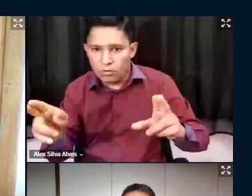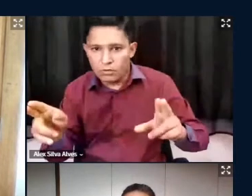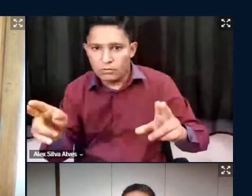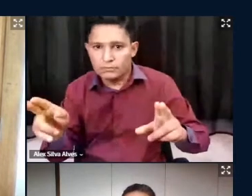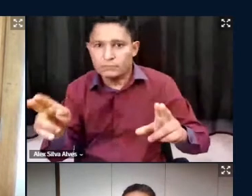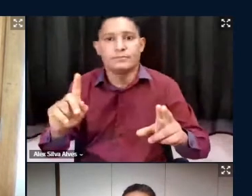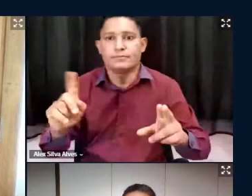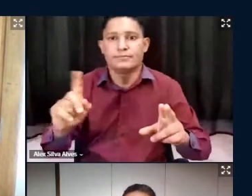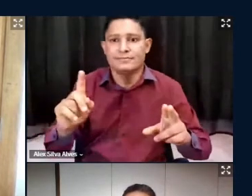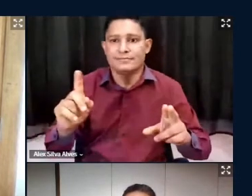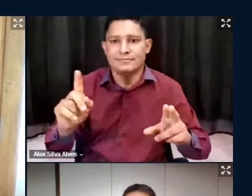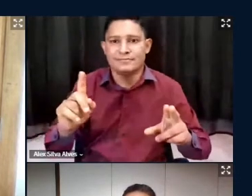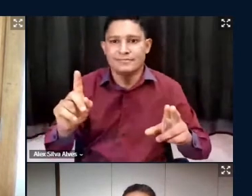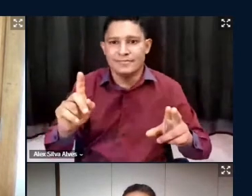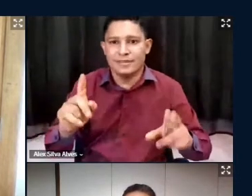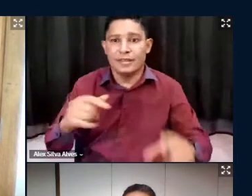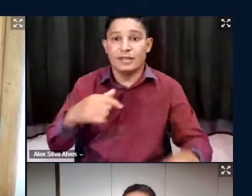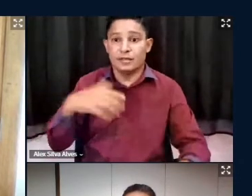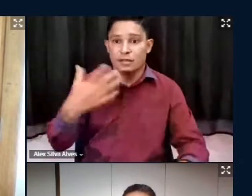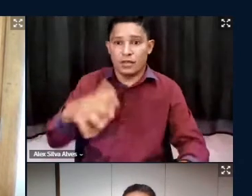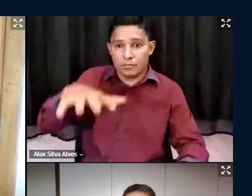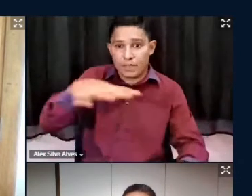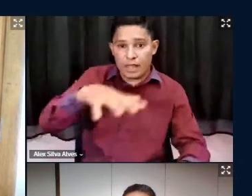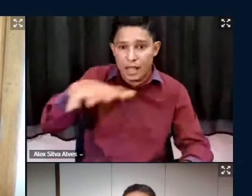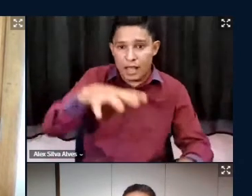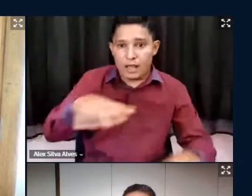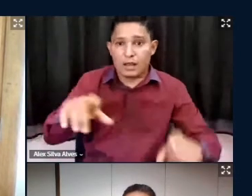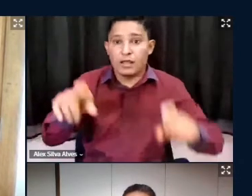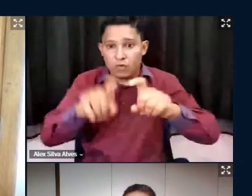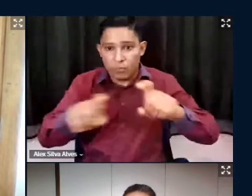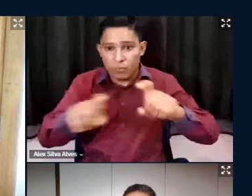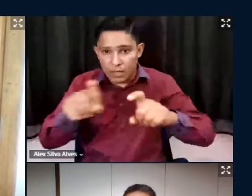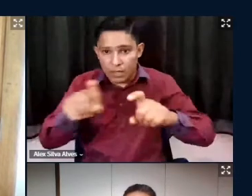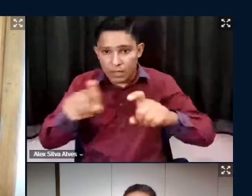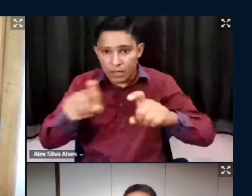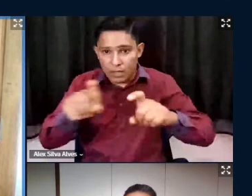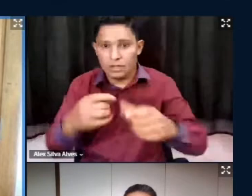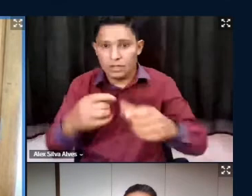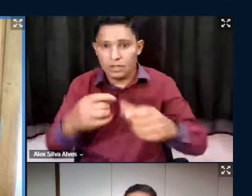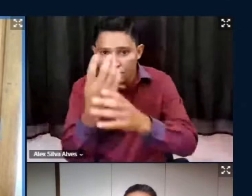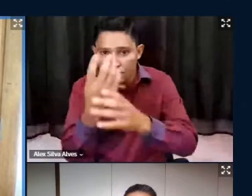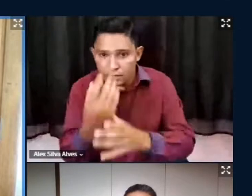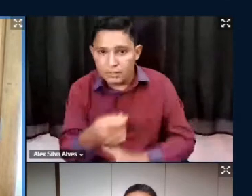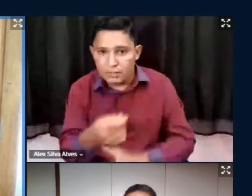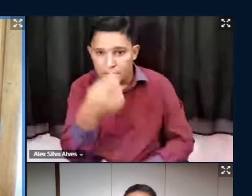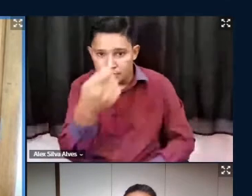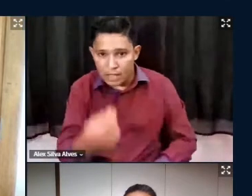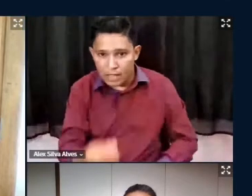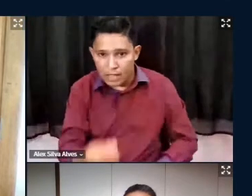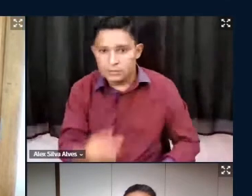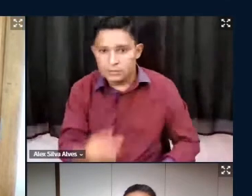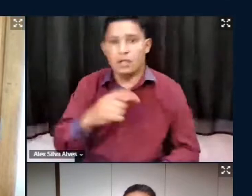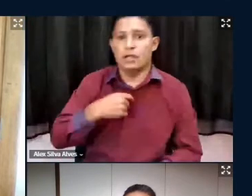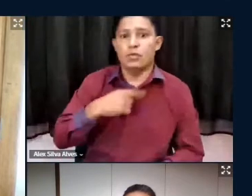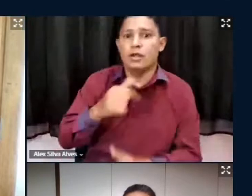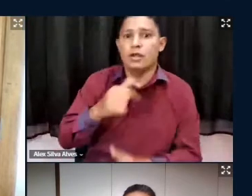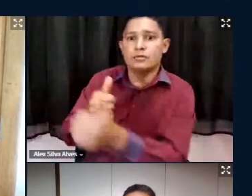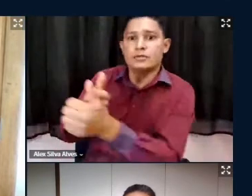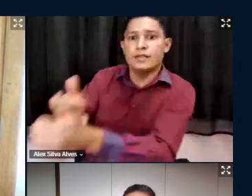língua de sinais nós temos estruturas, perdão, entrada não, estruturas que são diferentes. Uhum. Então, por isso, no que tange